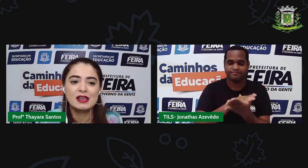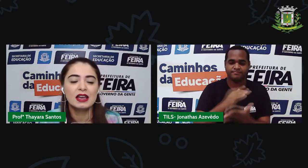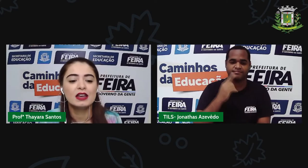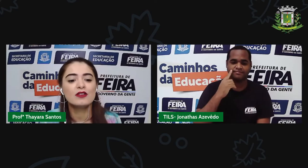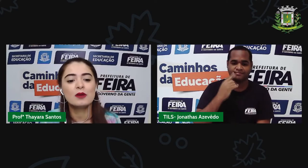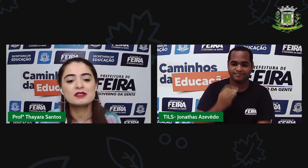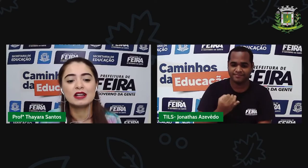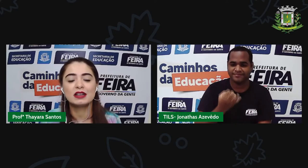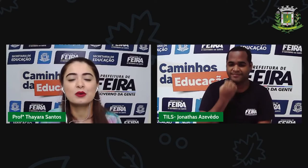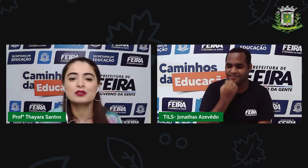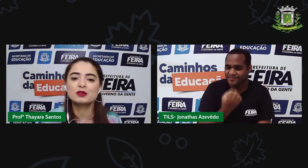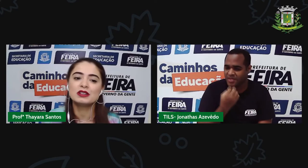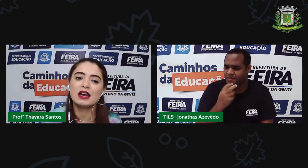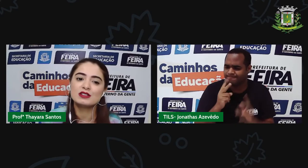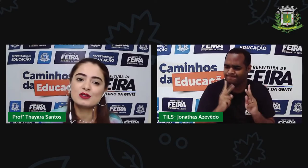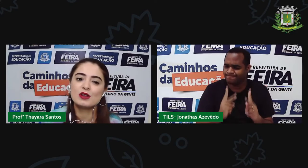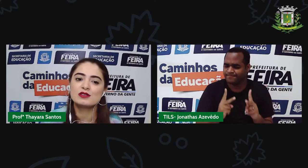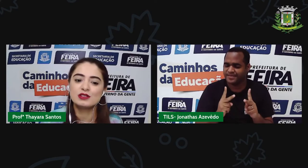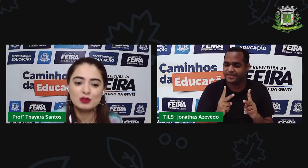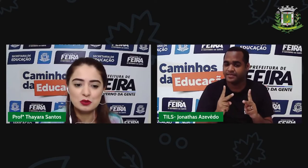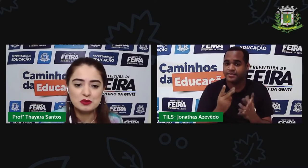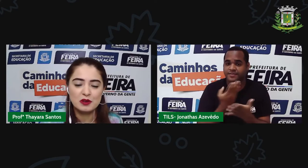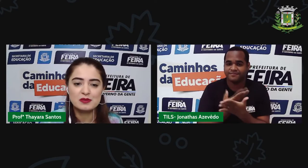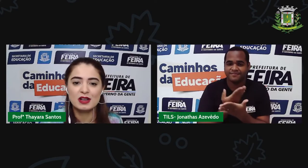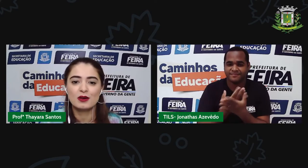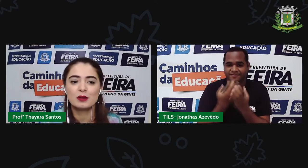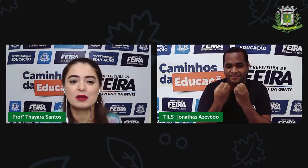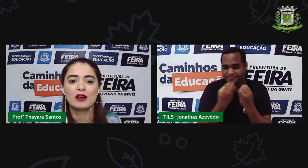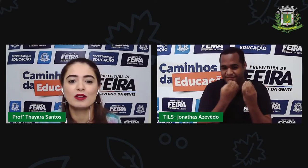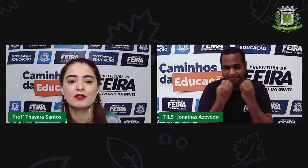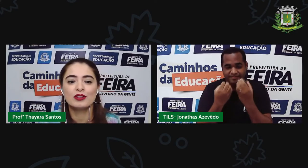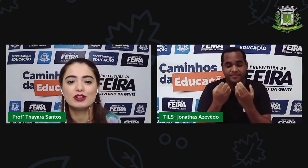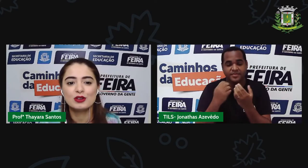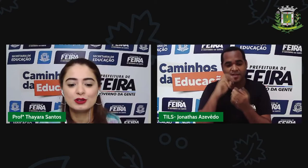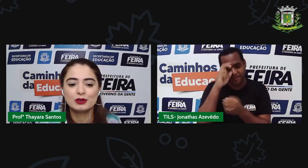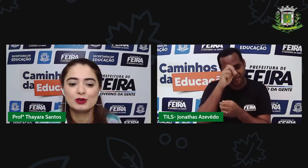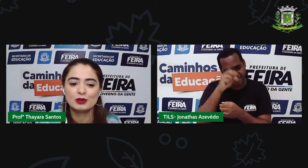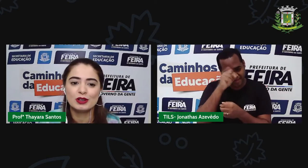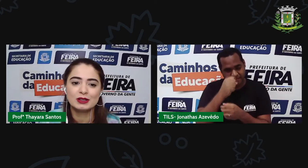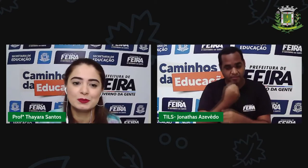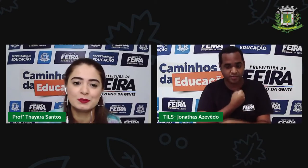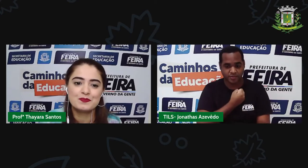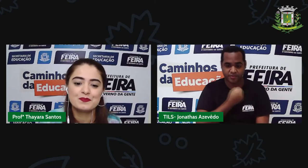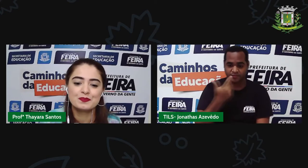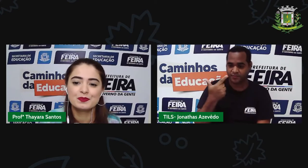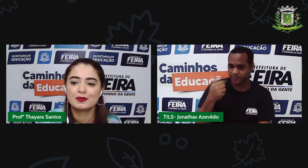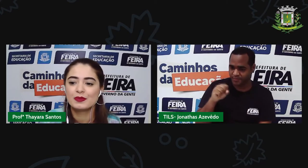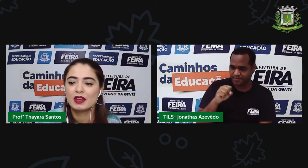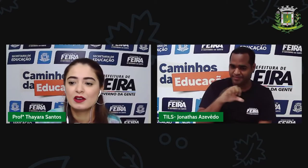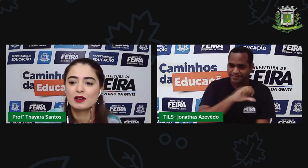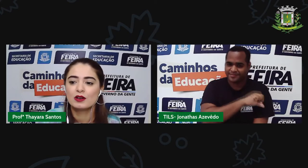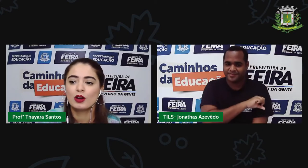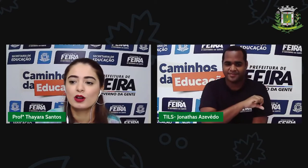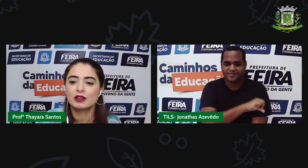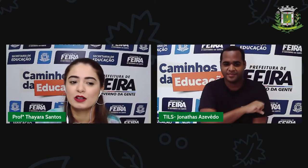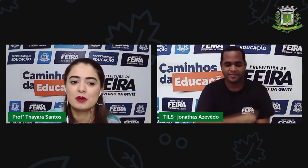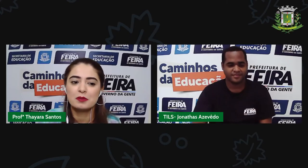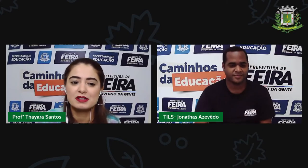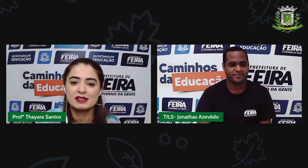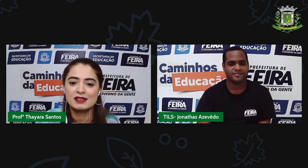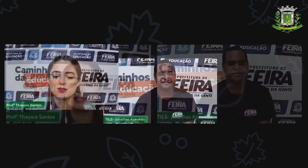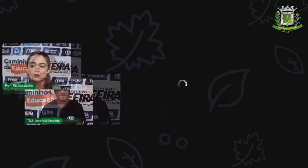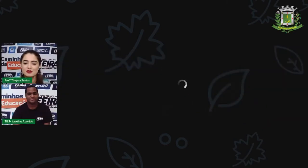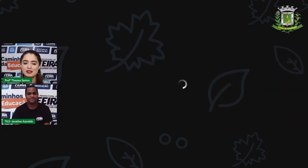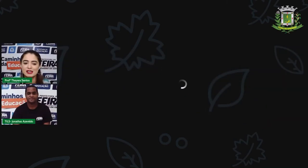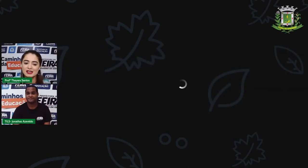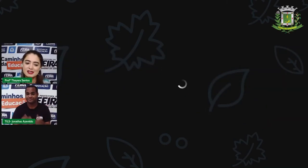Jônatas, e vamos lá dar continuidade aos nossos estudos. Vamos agora para a aula 28 do nono ano. Colocando aqui minha